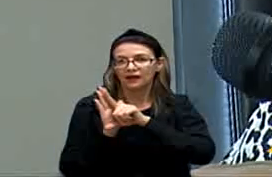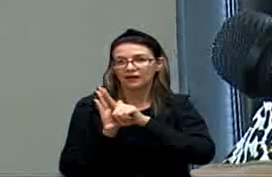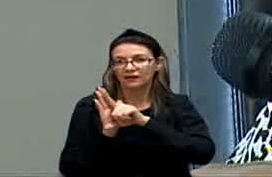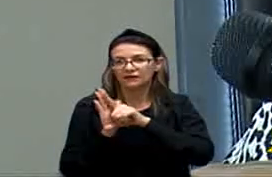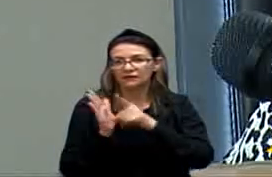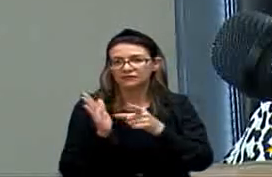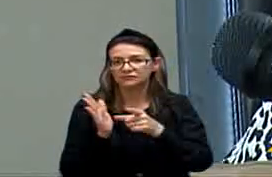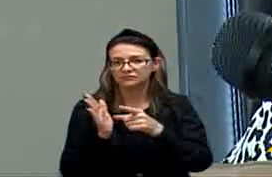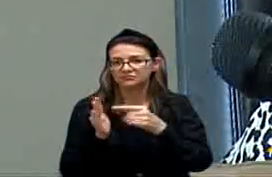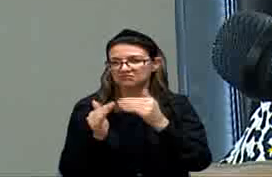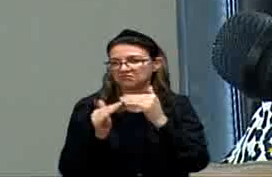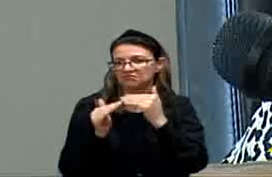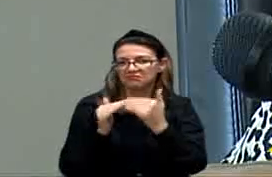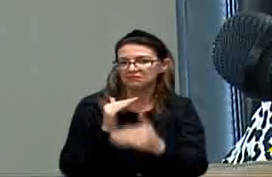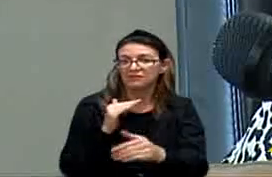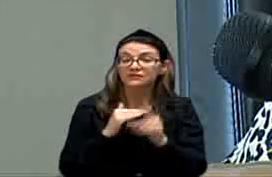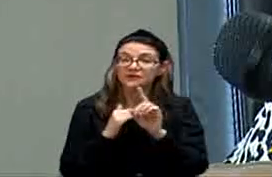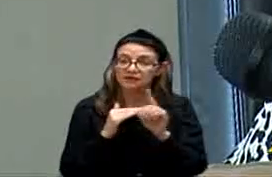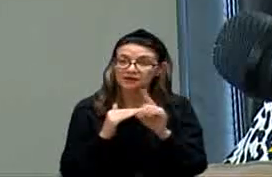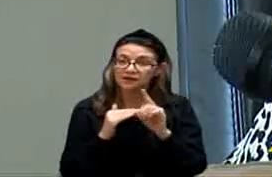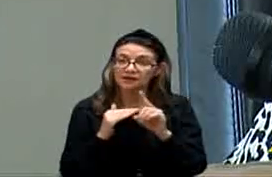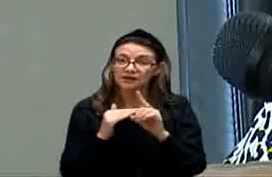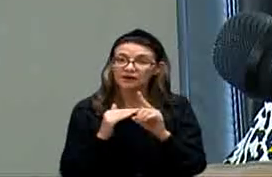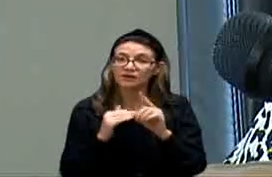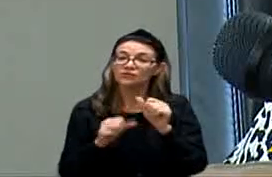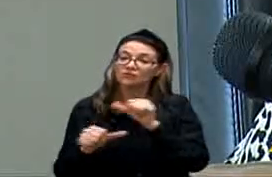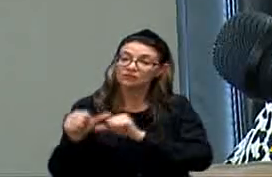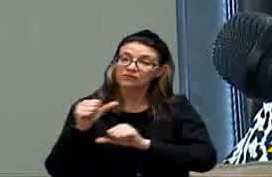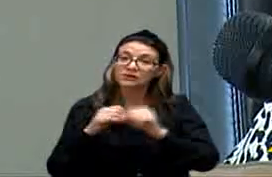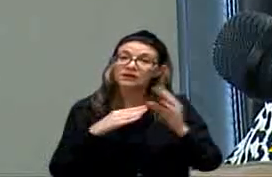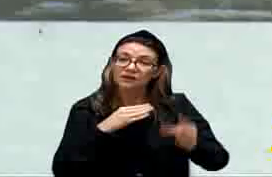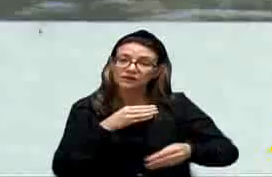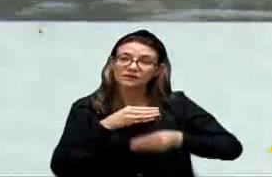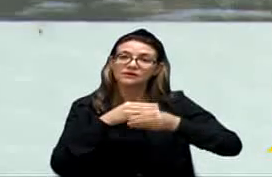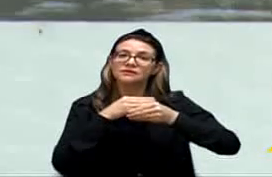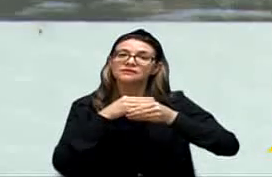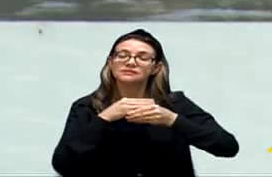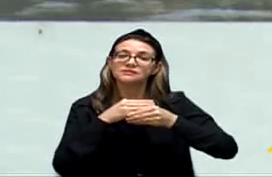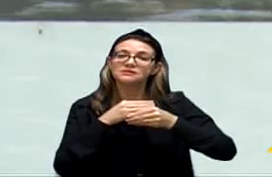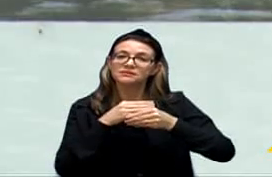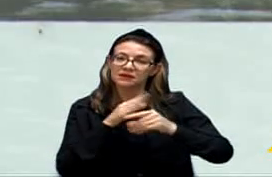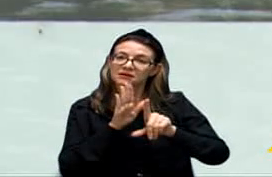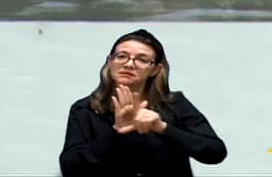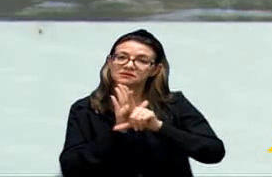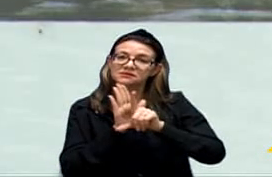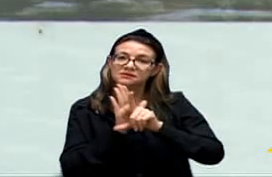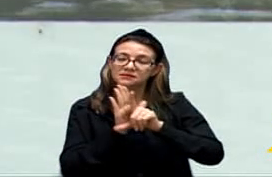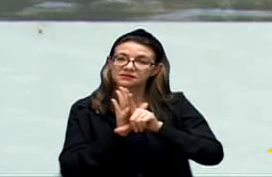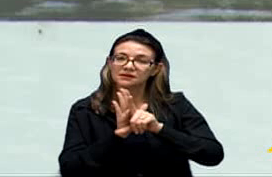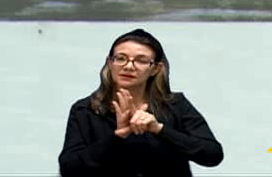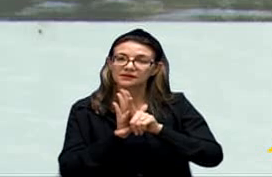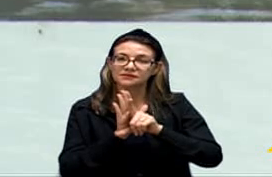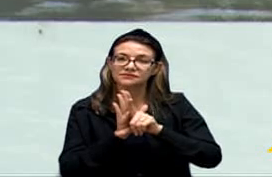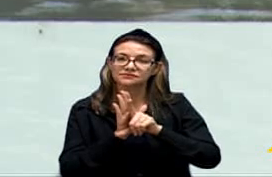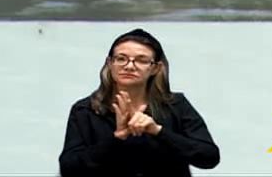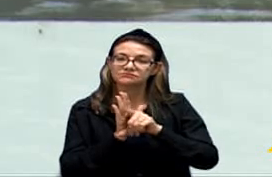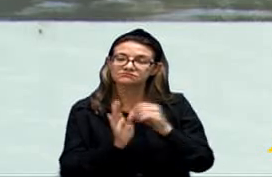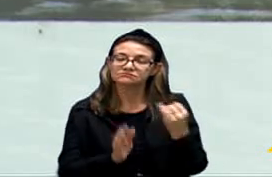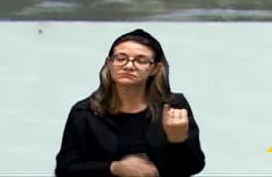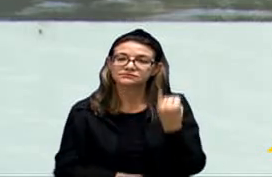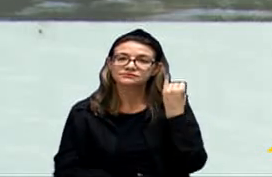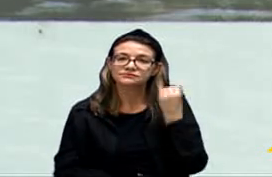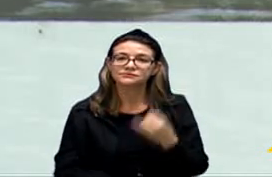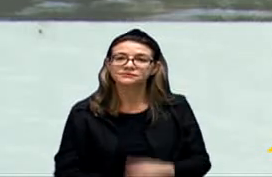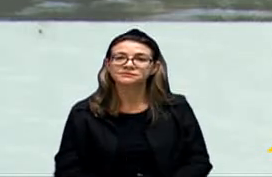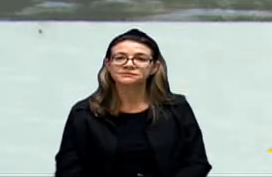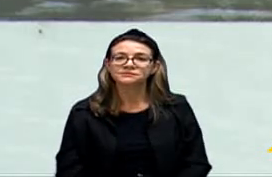muito pelo contrário ela complementa Ela traz a Legislação Federal para uma prática no município e foi dado um parecer que